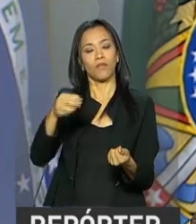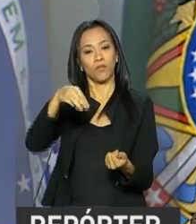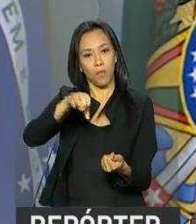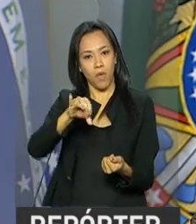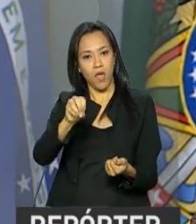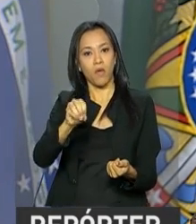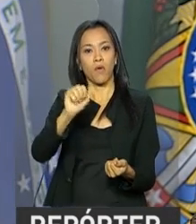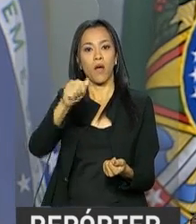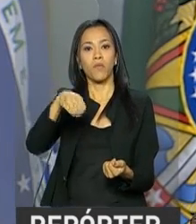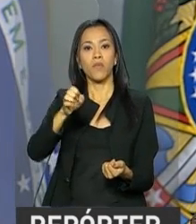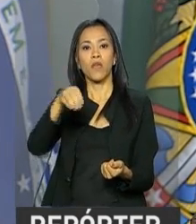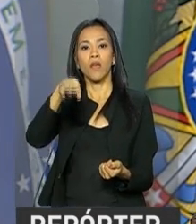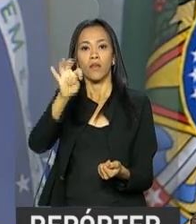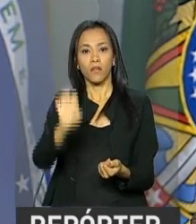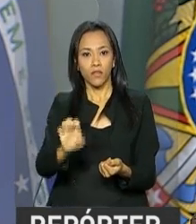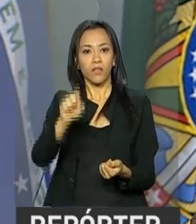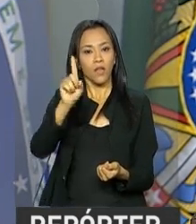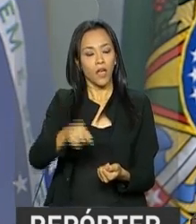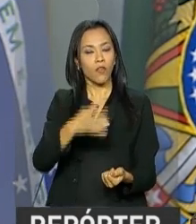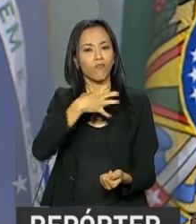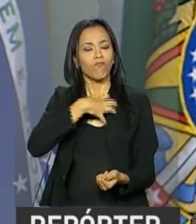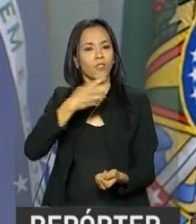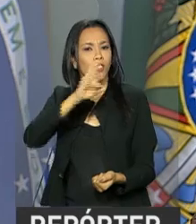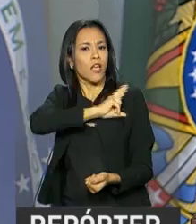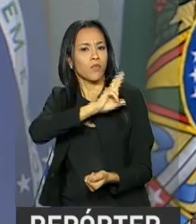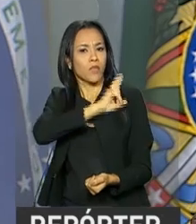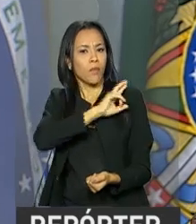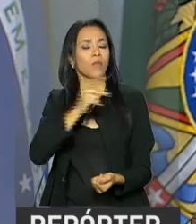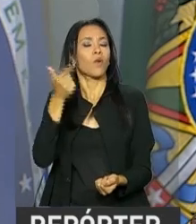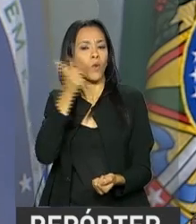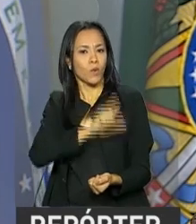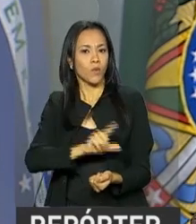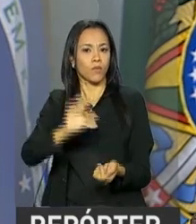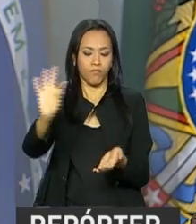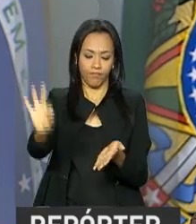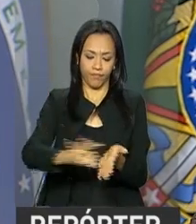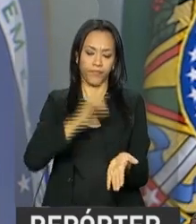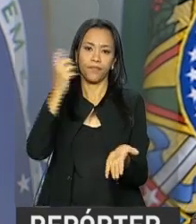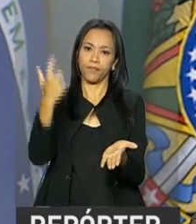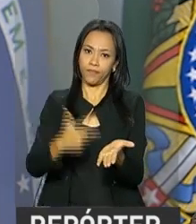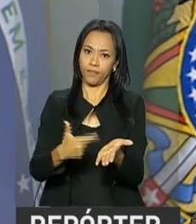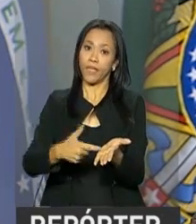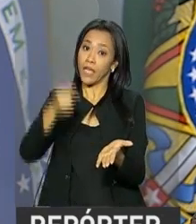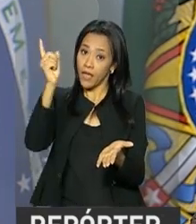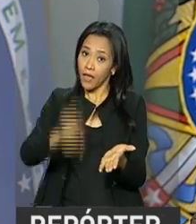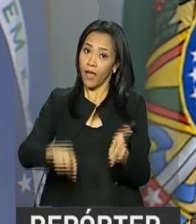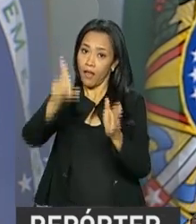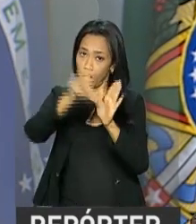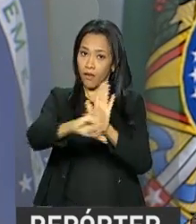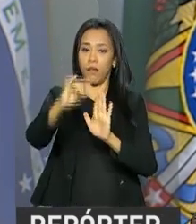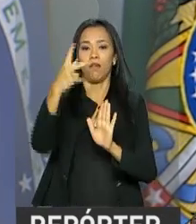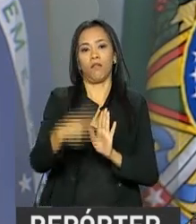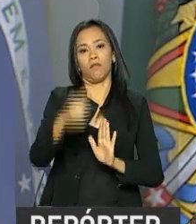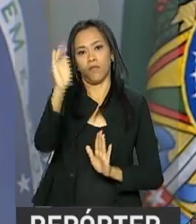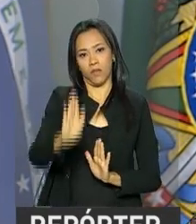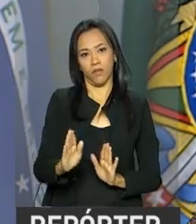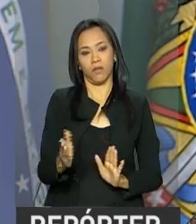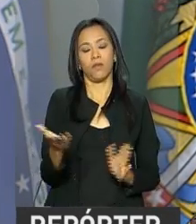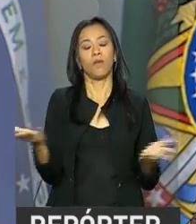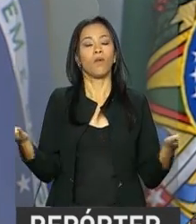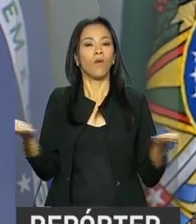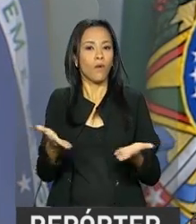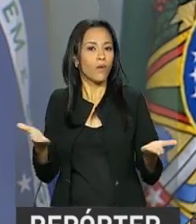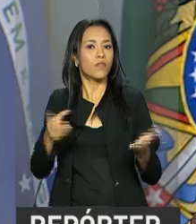sentido de responsabilidade que acabamos de promulgar o acordo para que ganhe força de lei no Brasil ou seja hoje faz